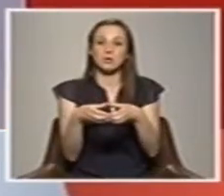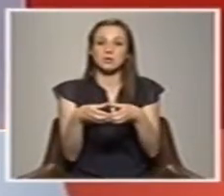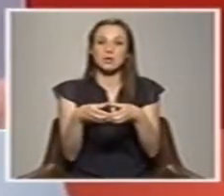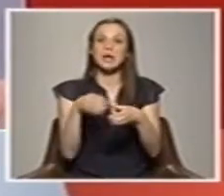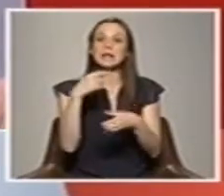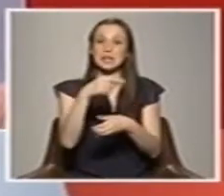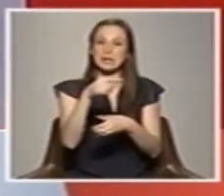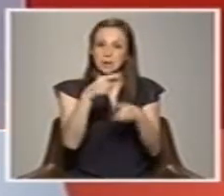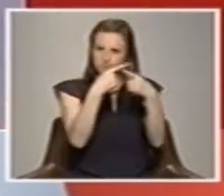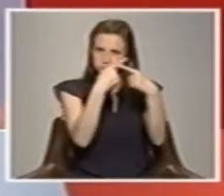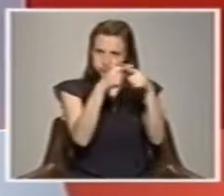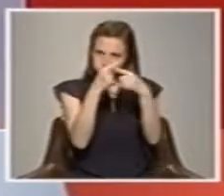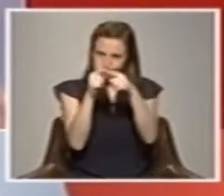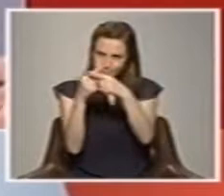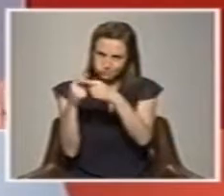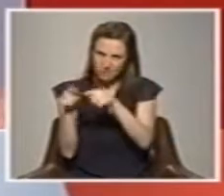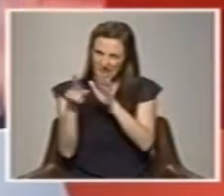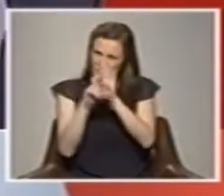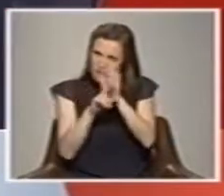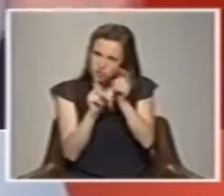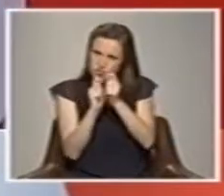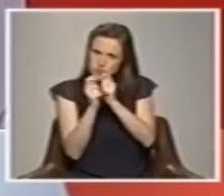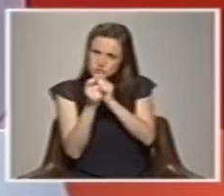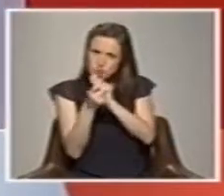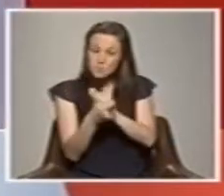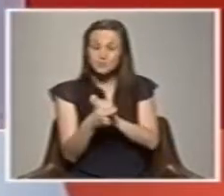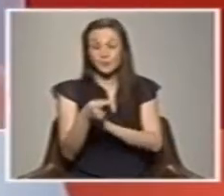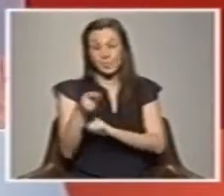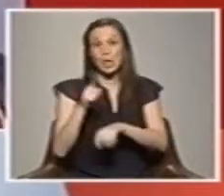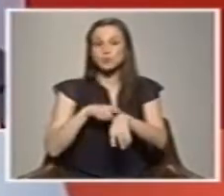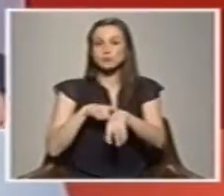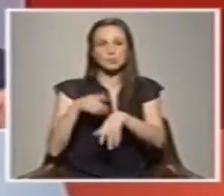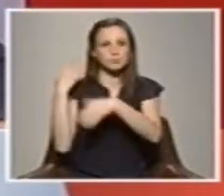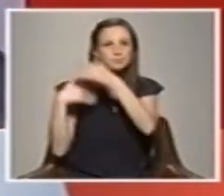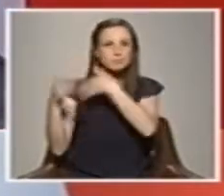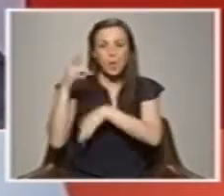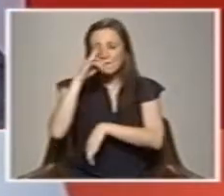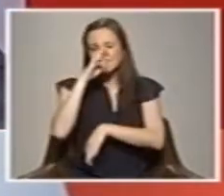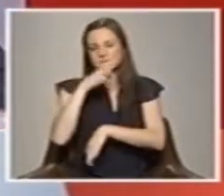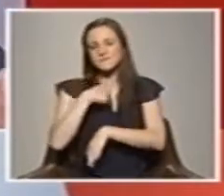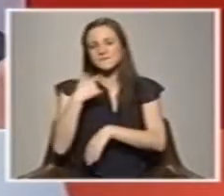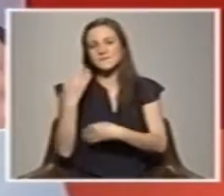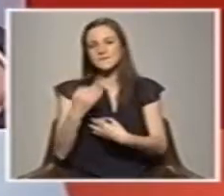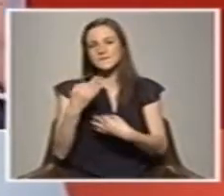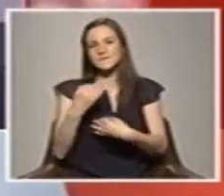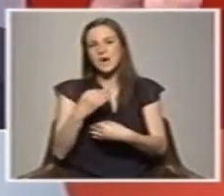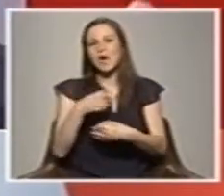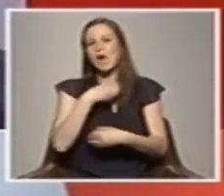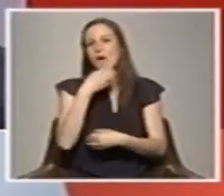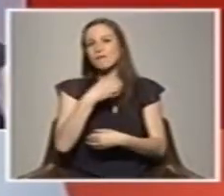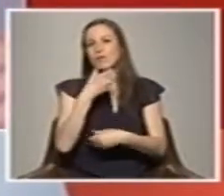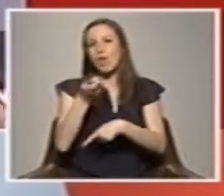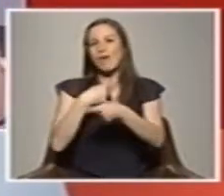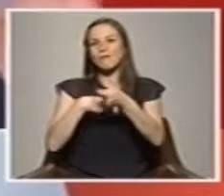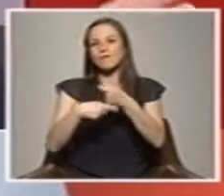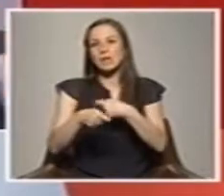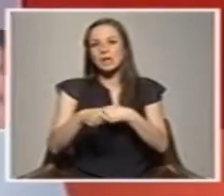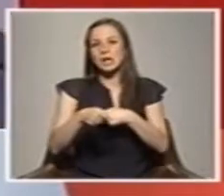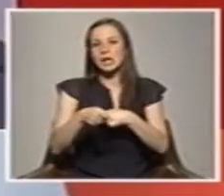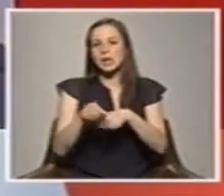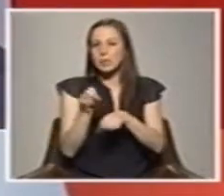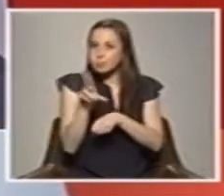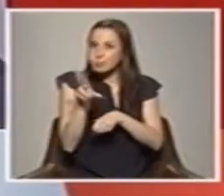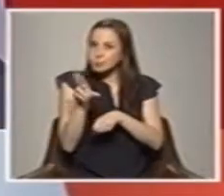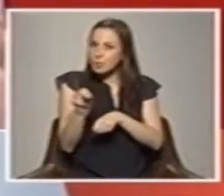tem variado e alterado as suas regras. Há uns tempos atrás, eu recordo-me, que só se podiam colocar no mercado a fruta sem bicho, a fruta